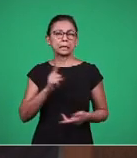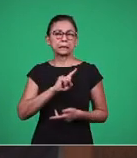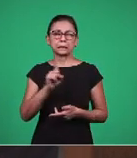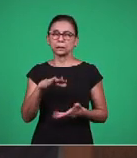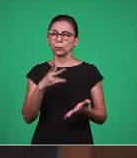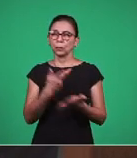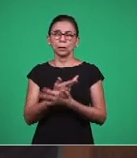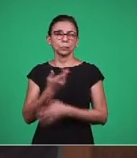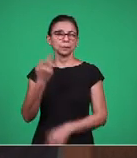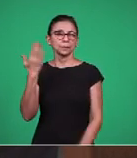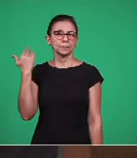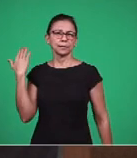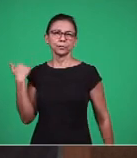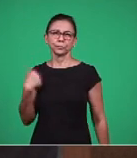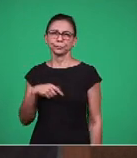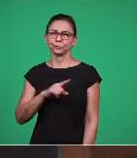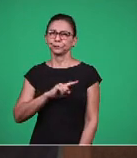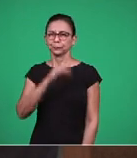prever. Ninguém.